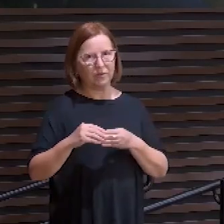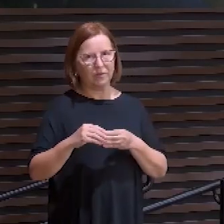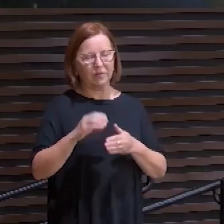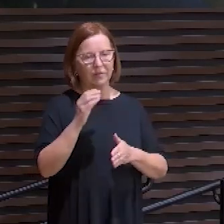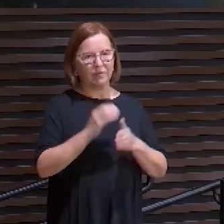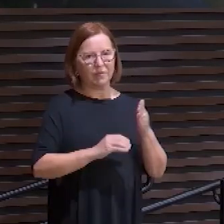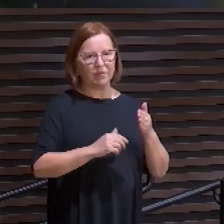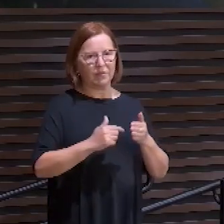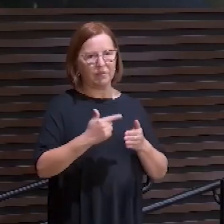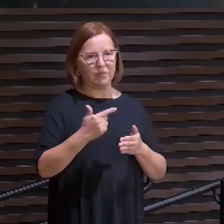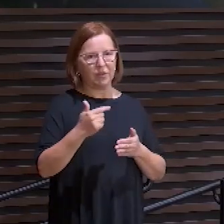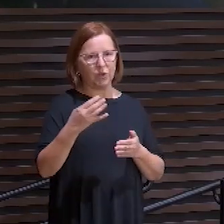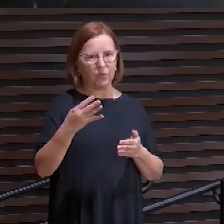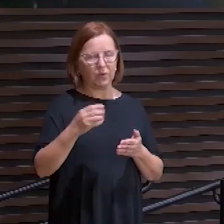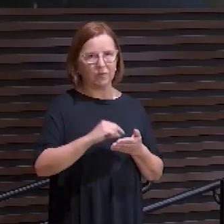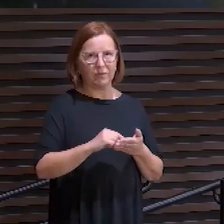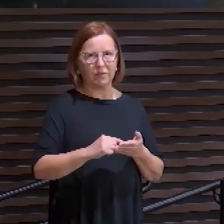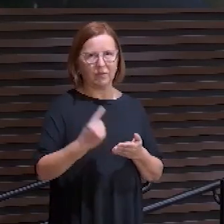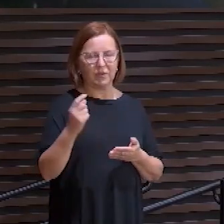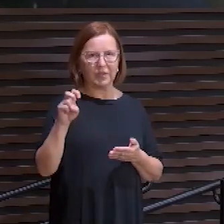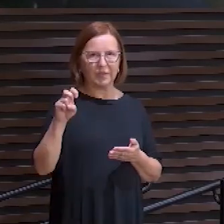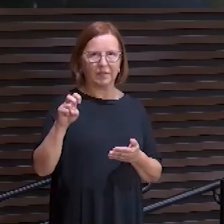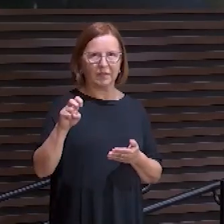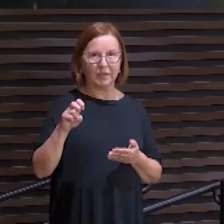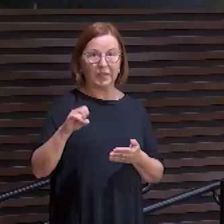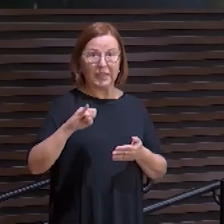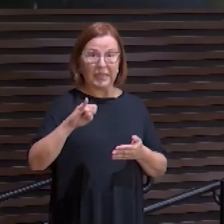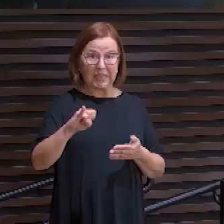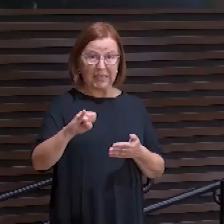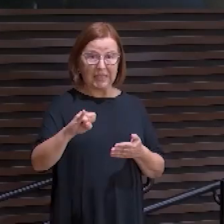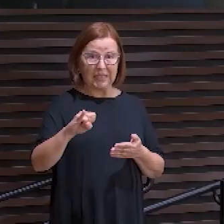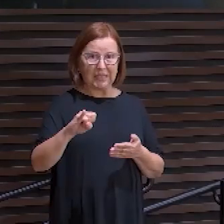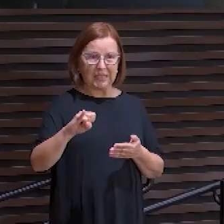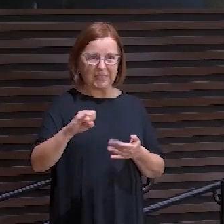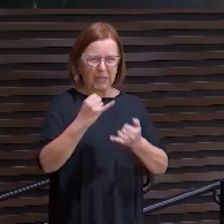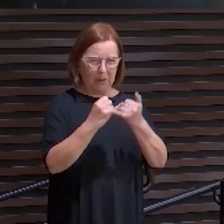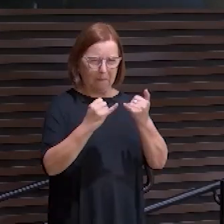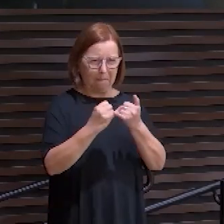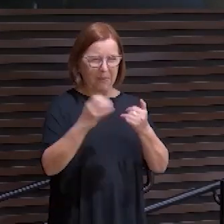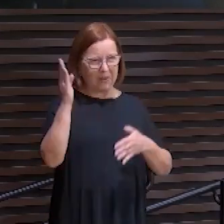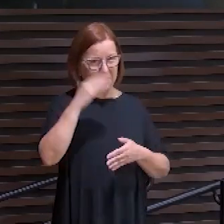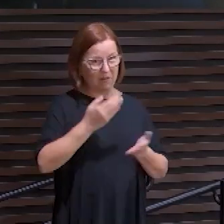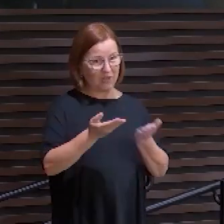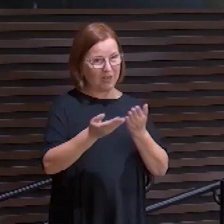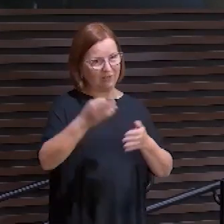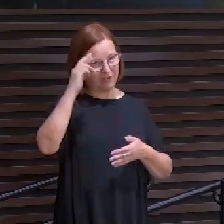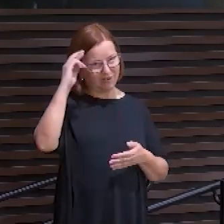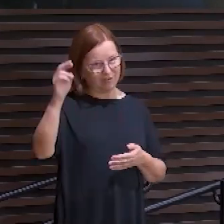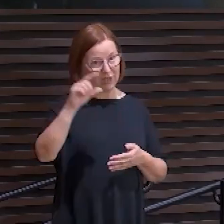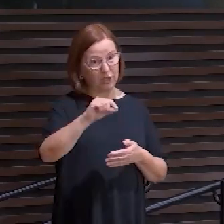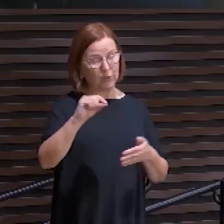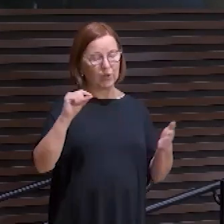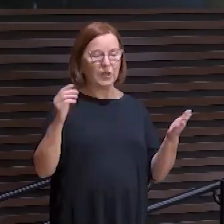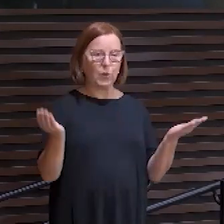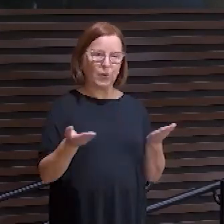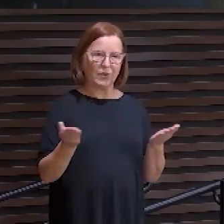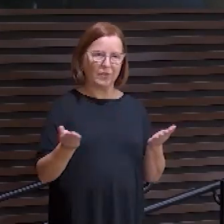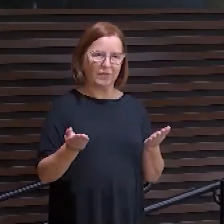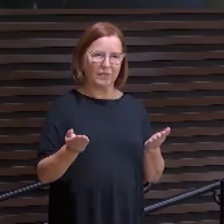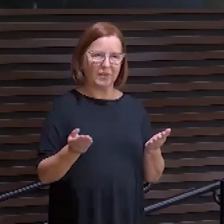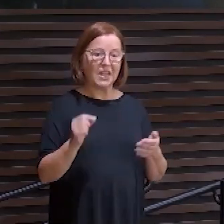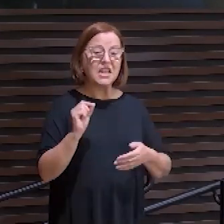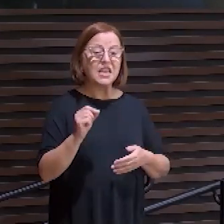Porém, se vos parece mal servir ao Senhor, escolhei hoje a